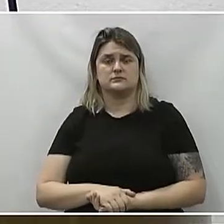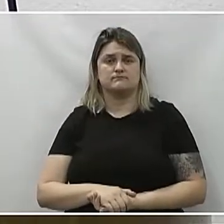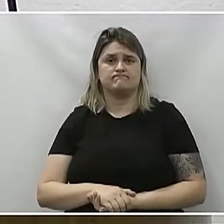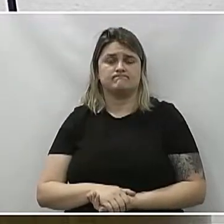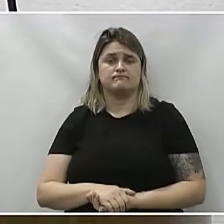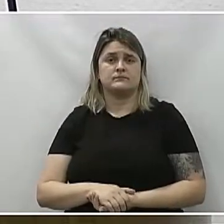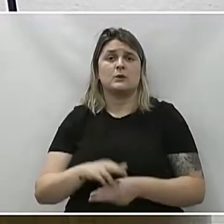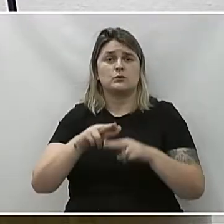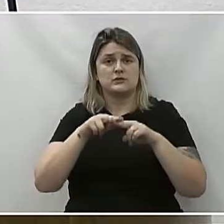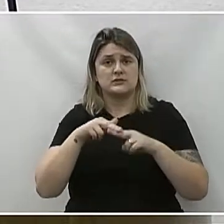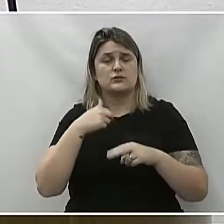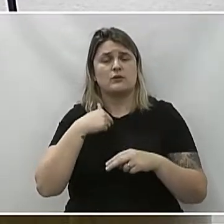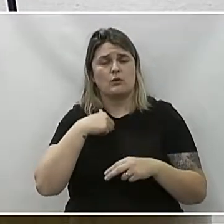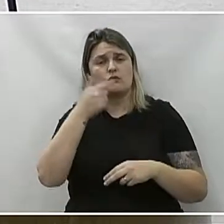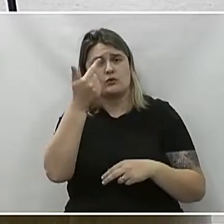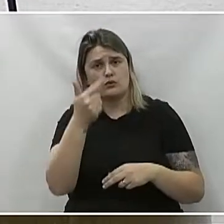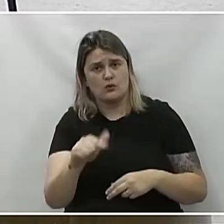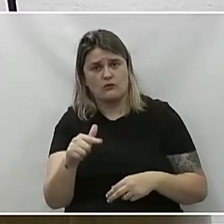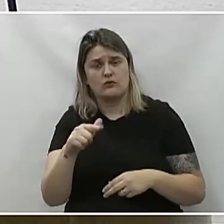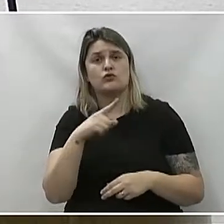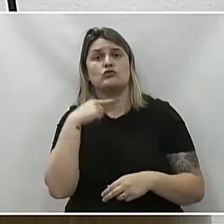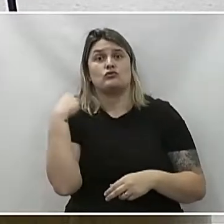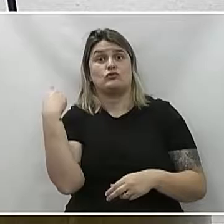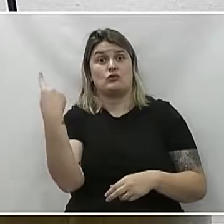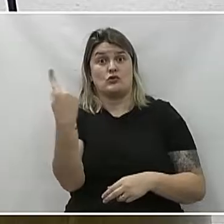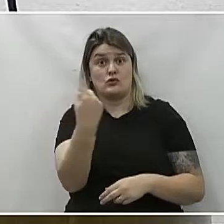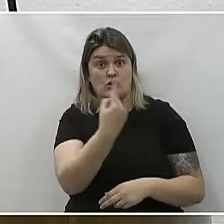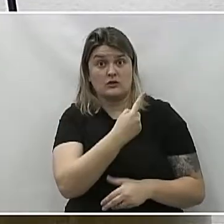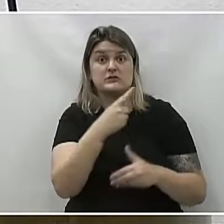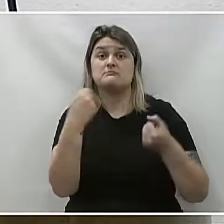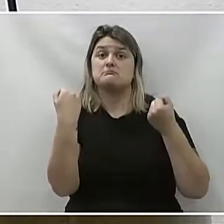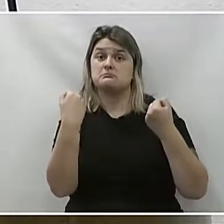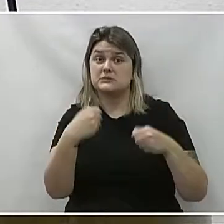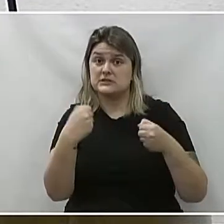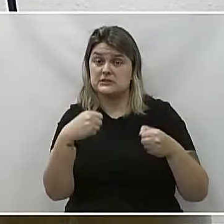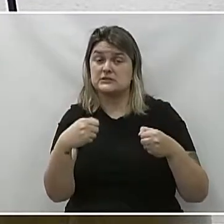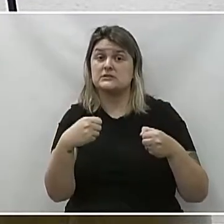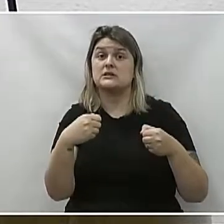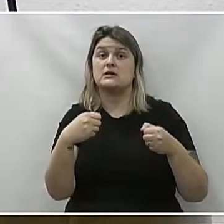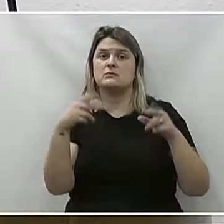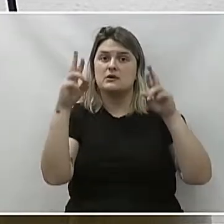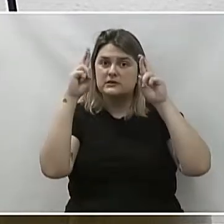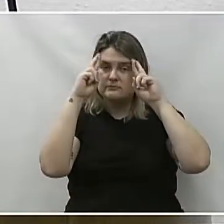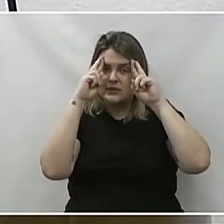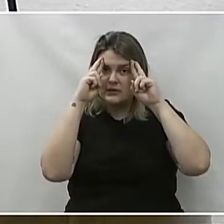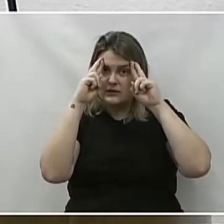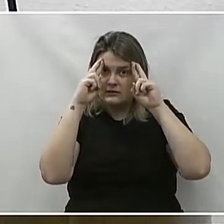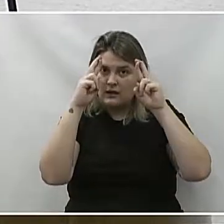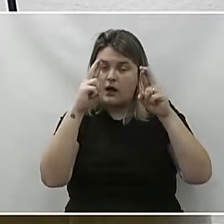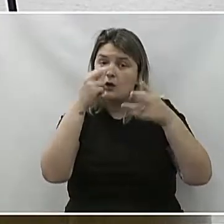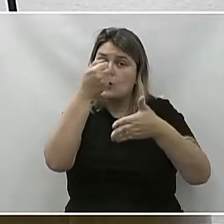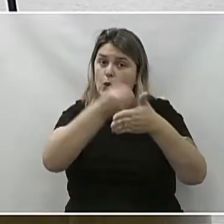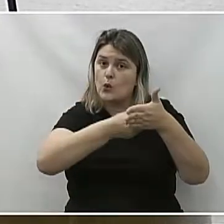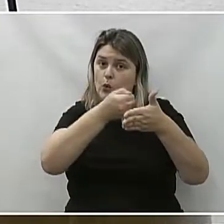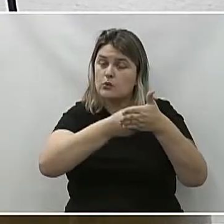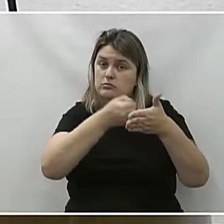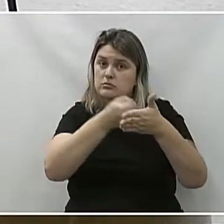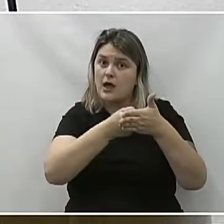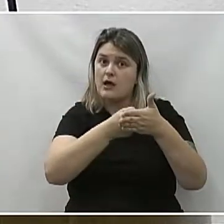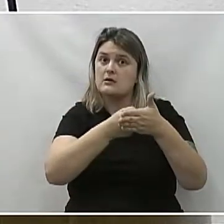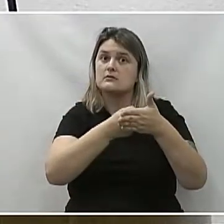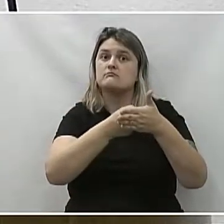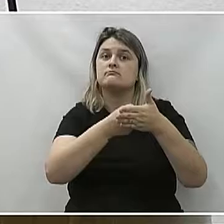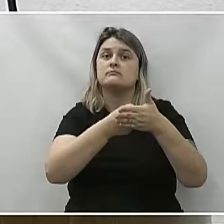Por isso que eu coloco mais uma vez, é dever de todos os vereadores e vereadoras dessa casa defender